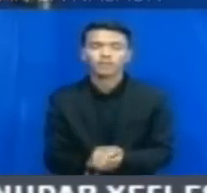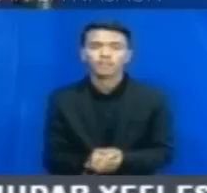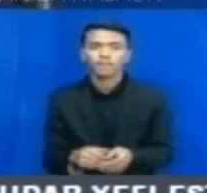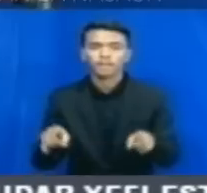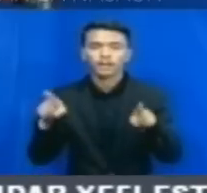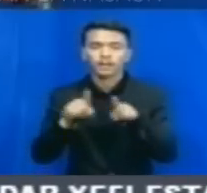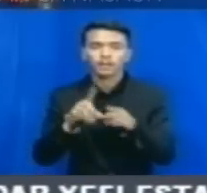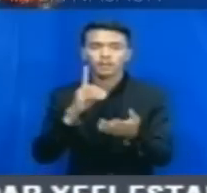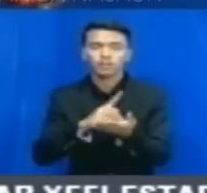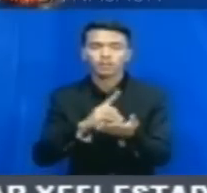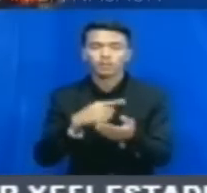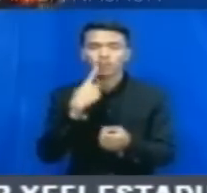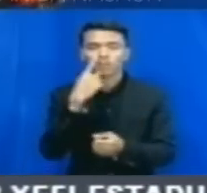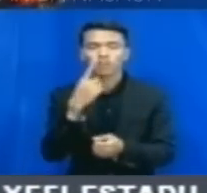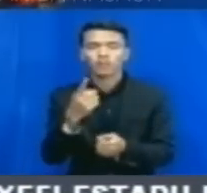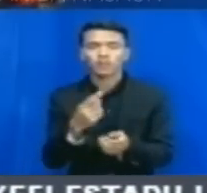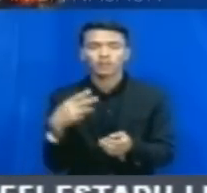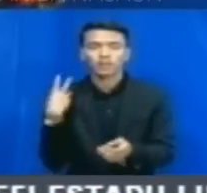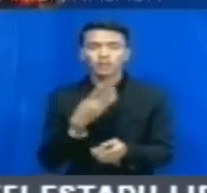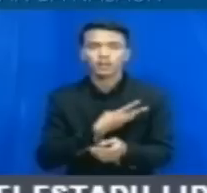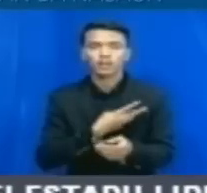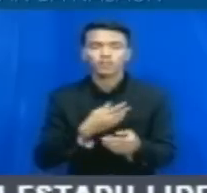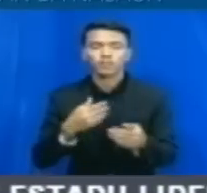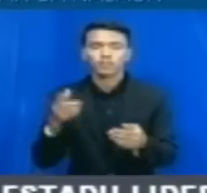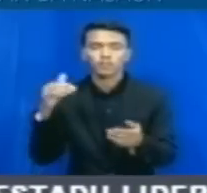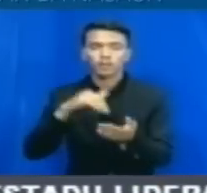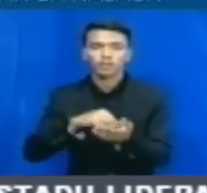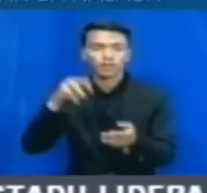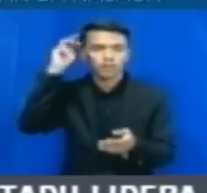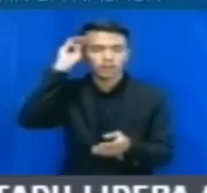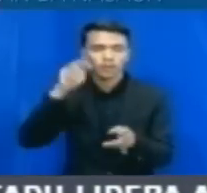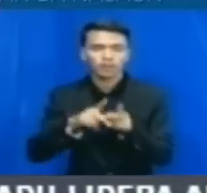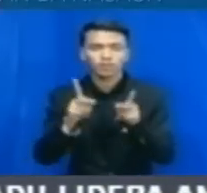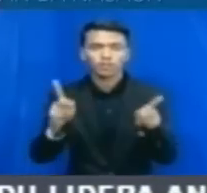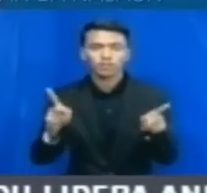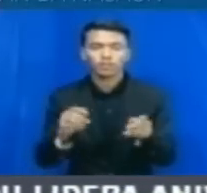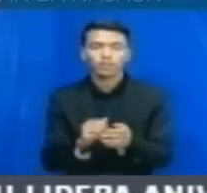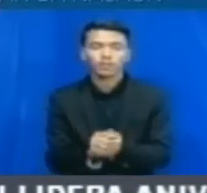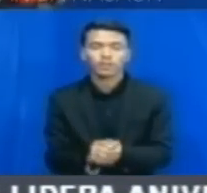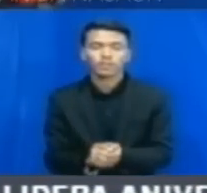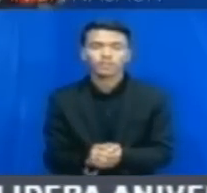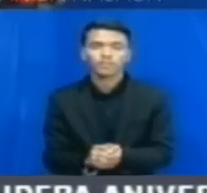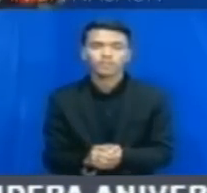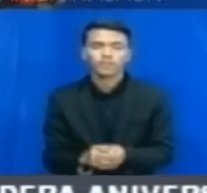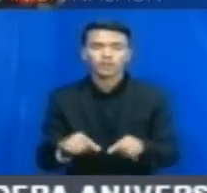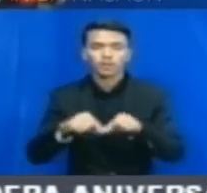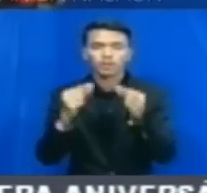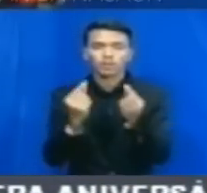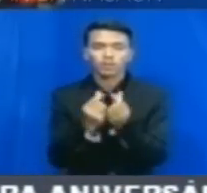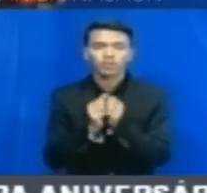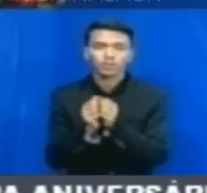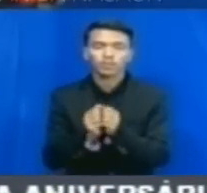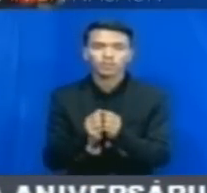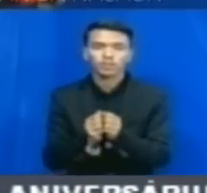Anexo a gente doutor Rasekulia tamba. Itamos fila falo ministro público hoto. Tamba. Significa kata equipa conjunta de que foi